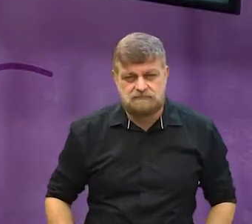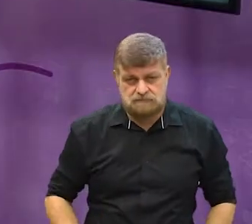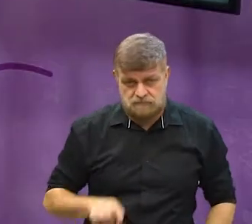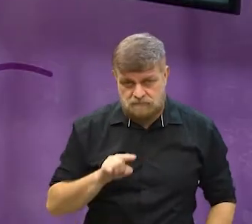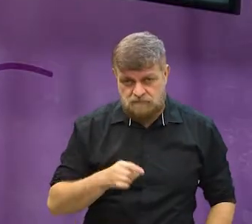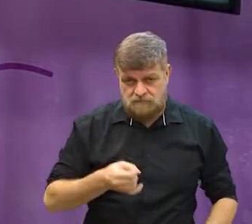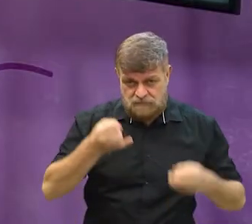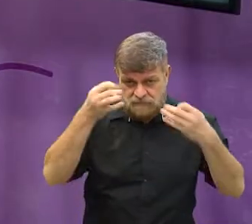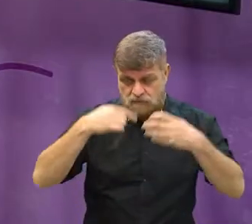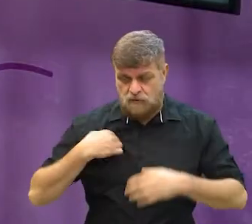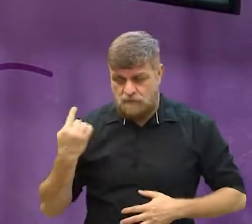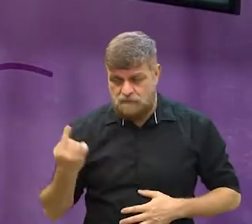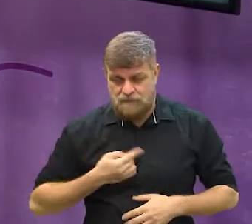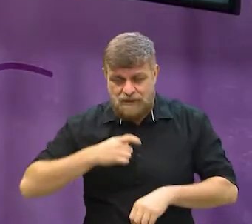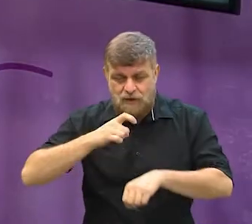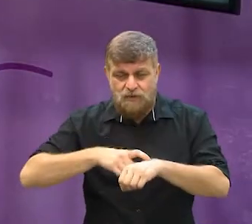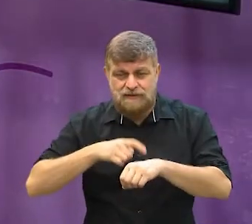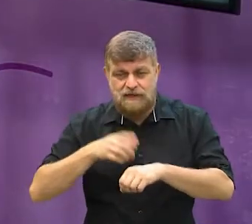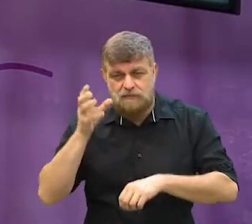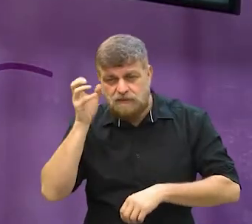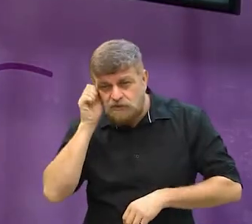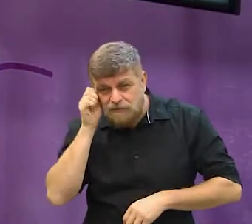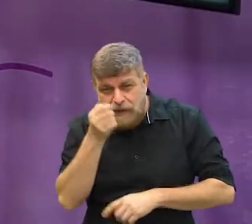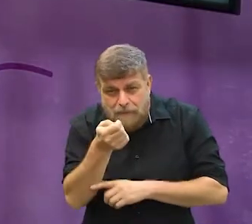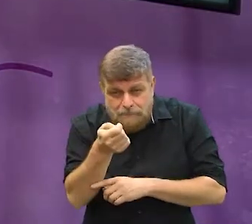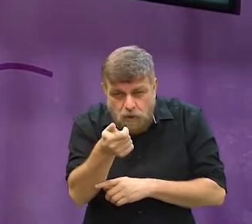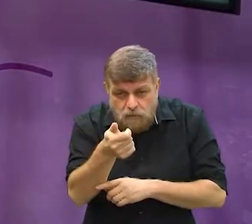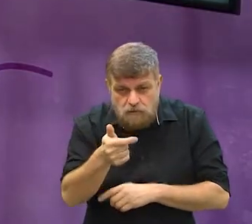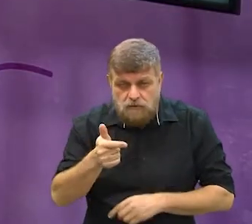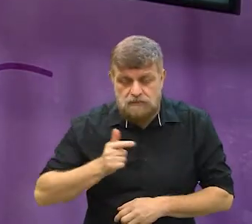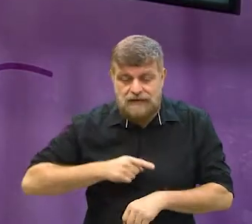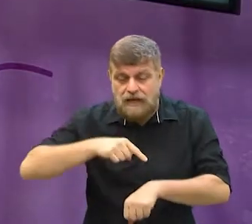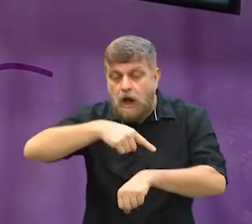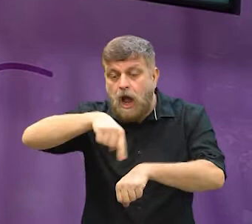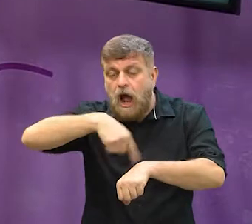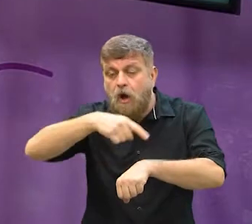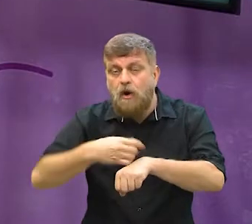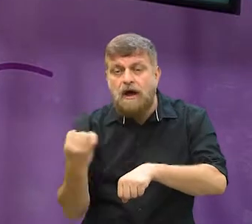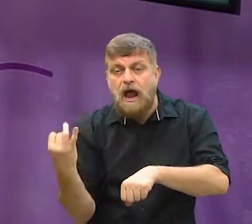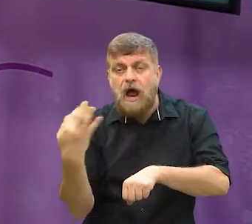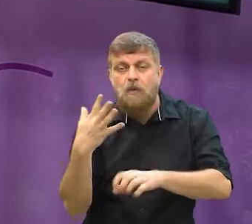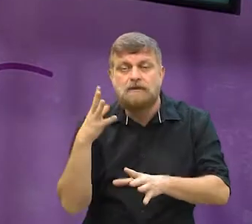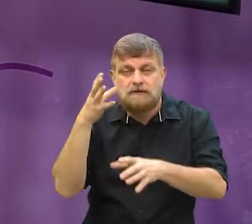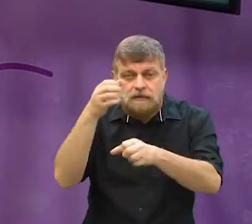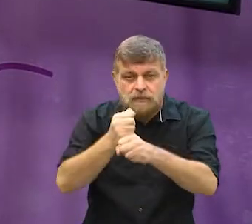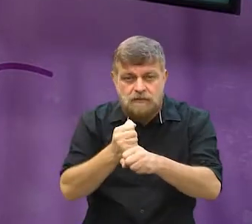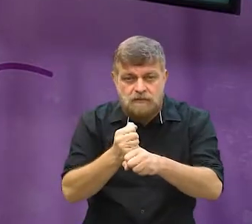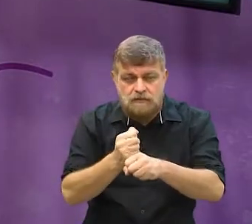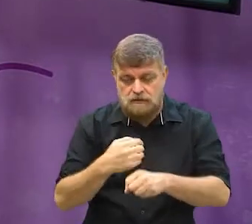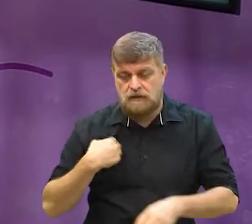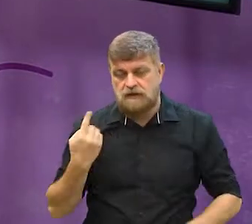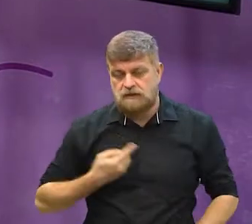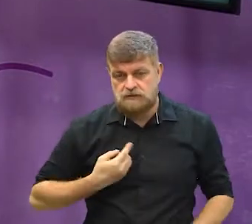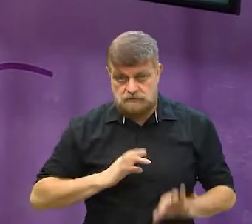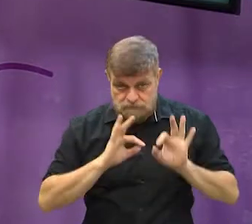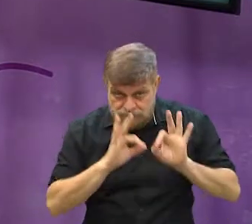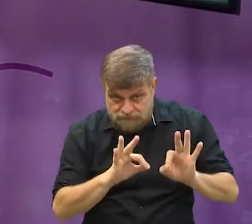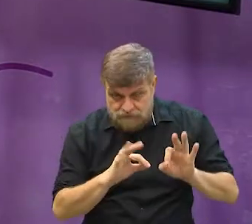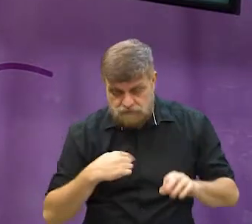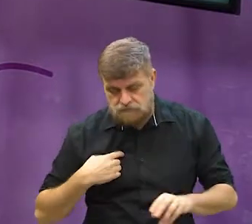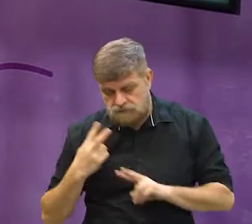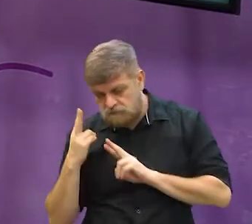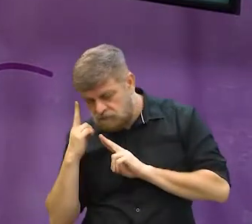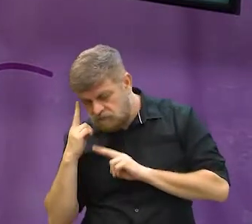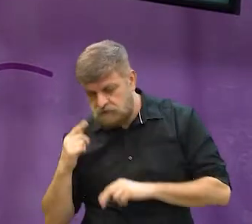senhor falou aí que a gente está dormindo cada vez menos. Existe uma quantidade de horas ideal aí para a gente